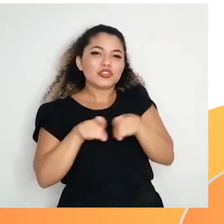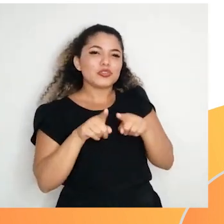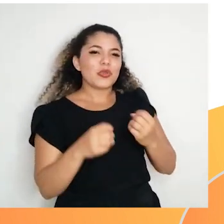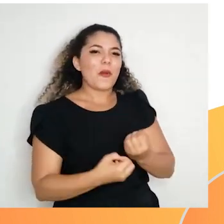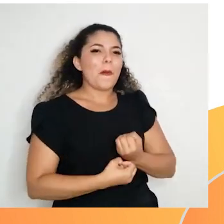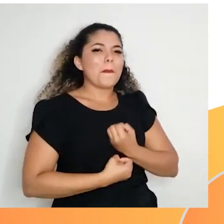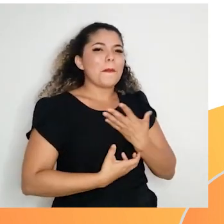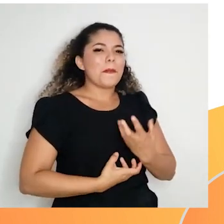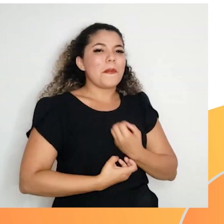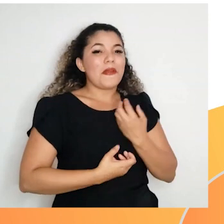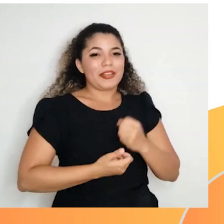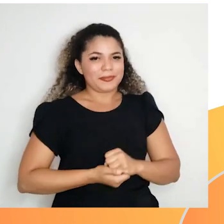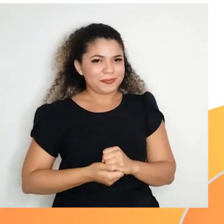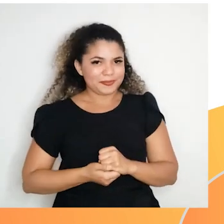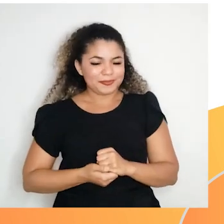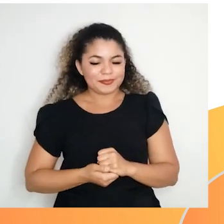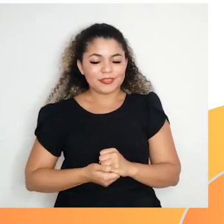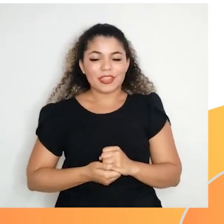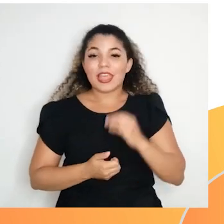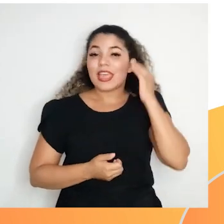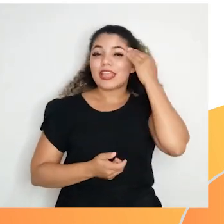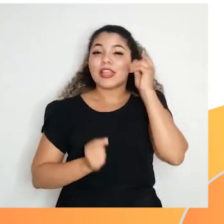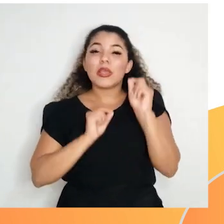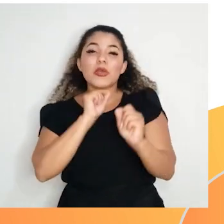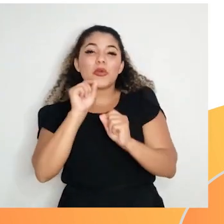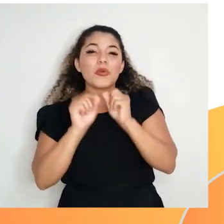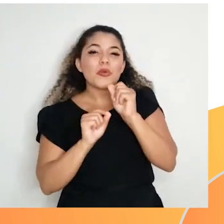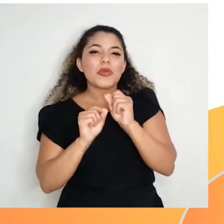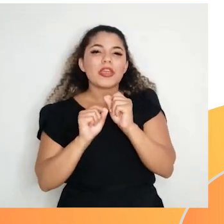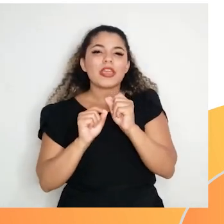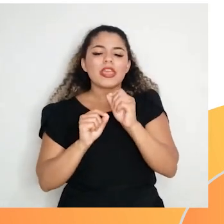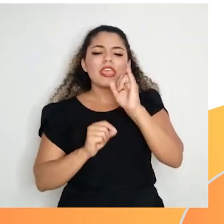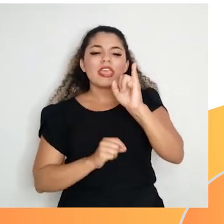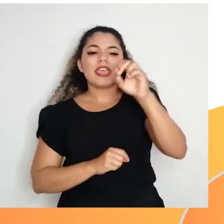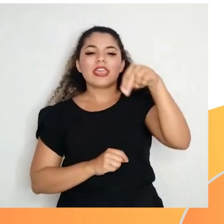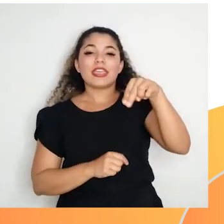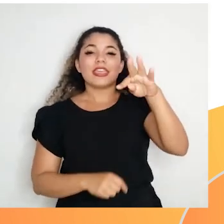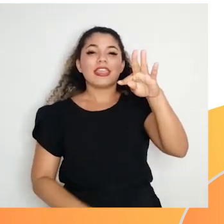de Barros. Vamos entender o que é a